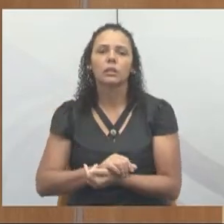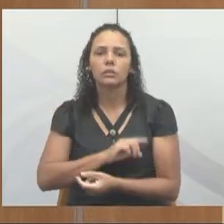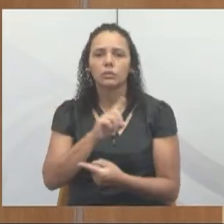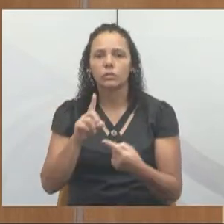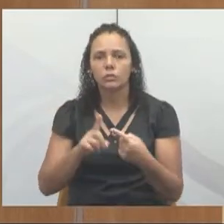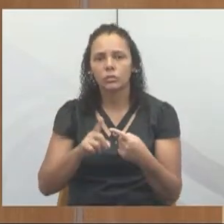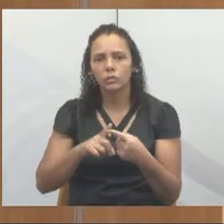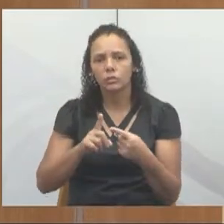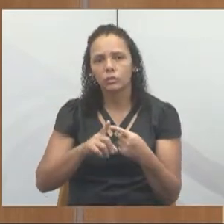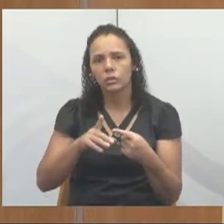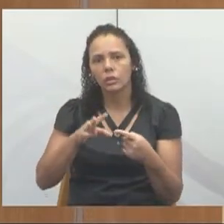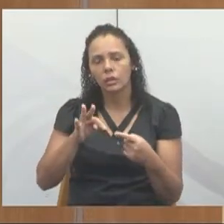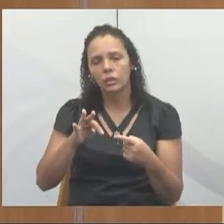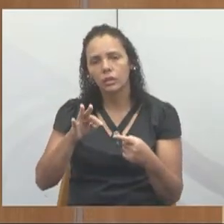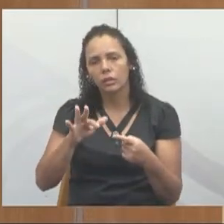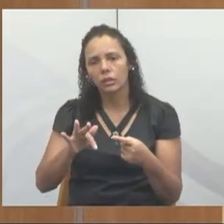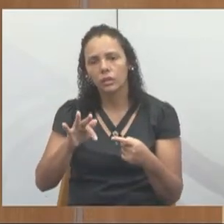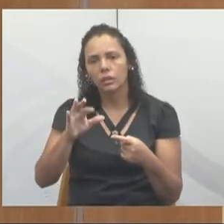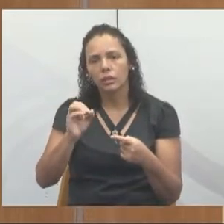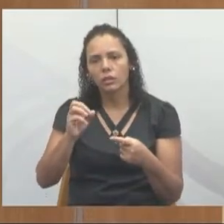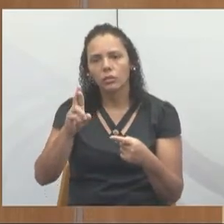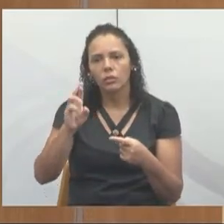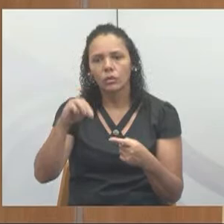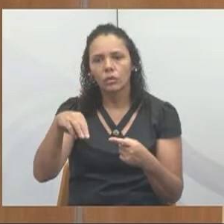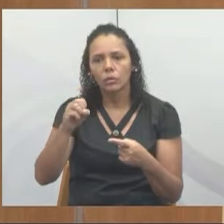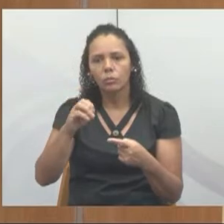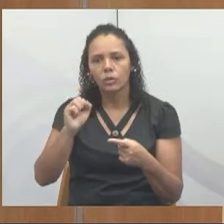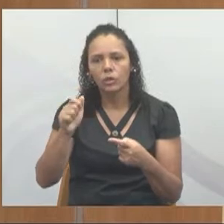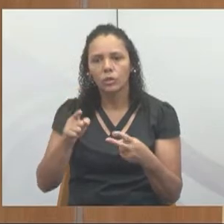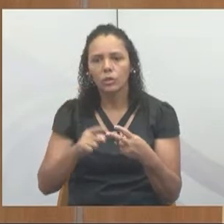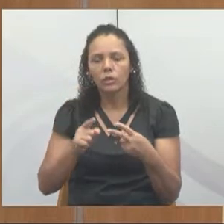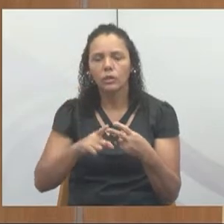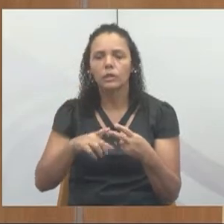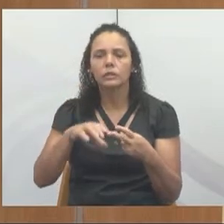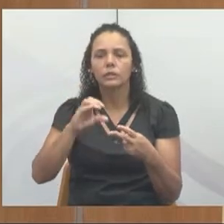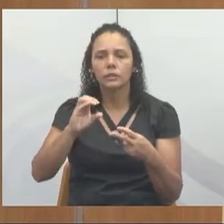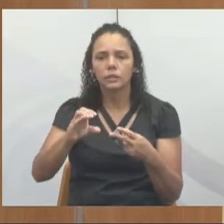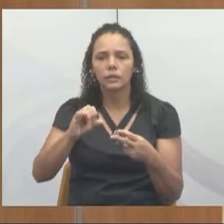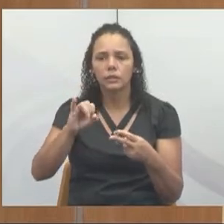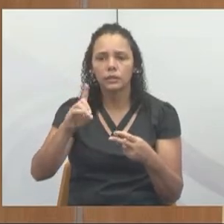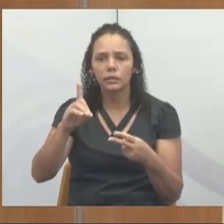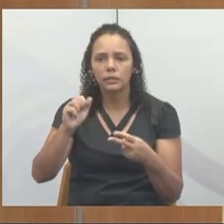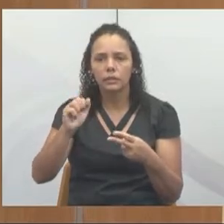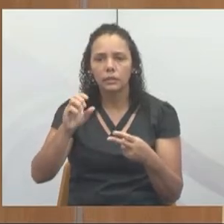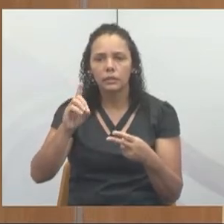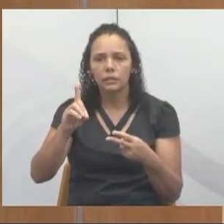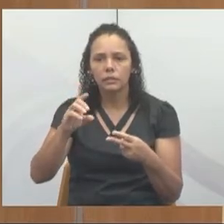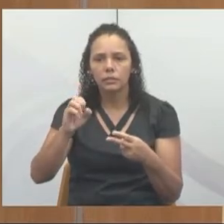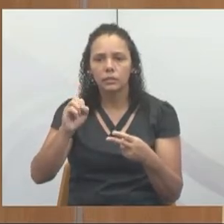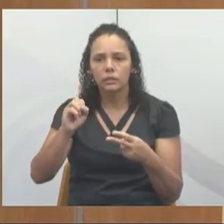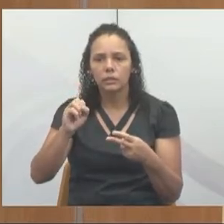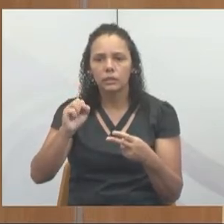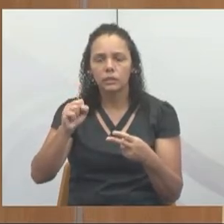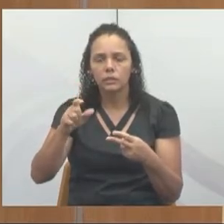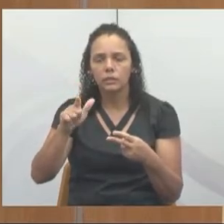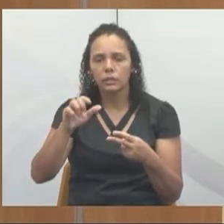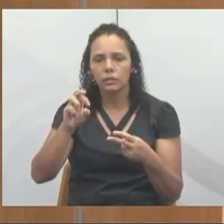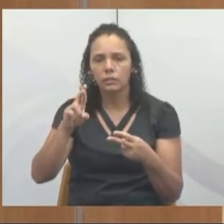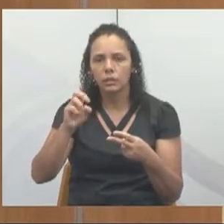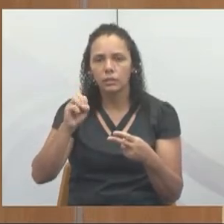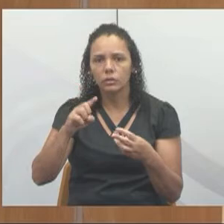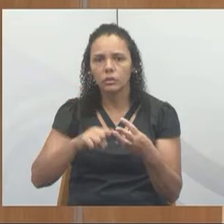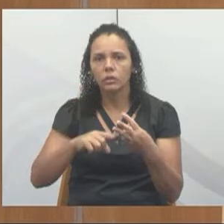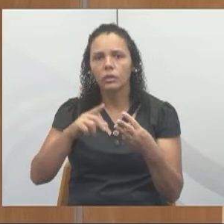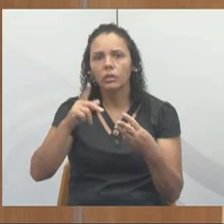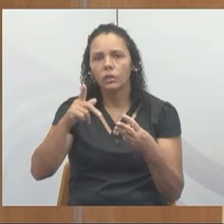Santa Marina, Cidade de Salvador, Pitoresco, vai estar tudo em LED já. Toda aquela região, Vila Zezé, também em LED.